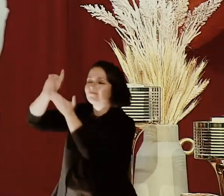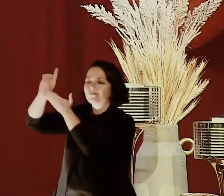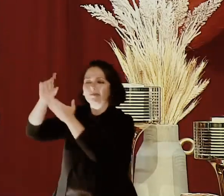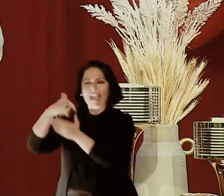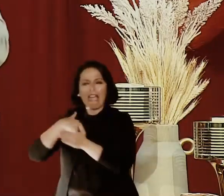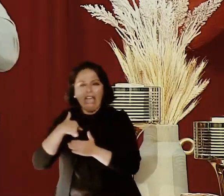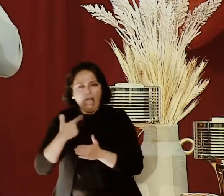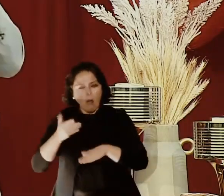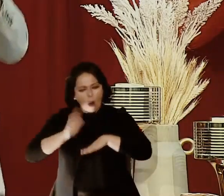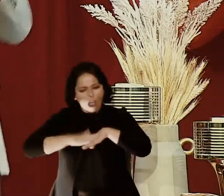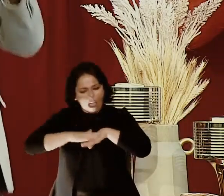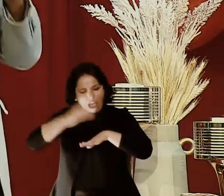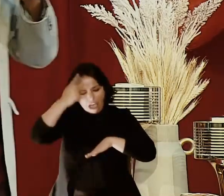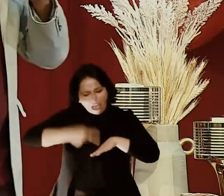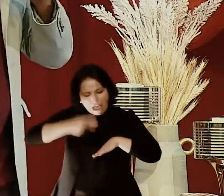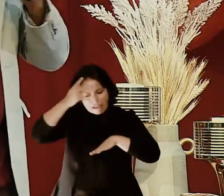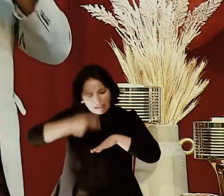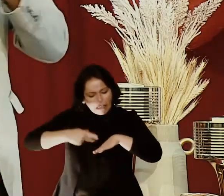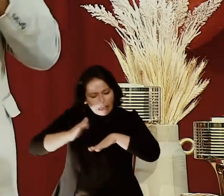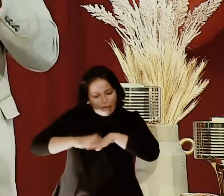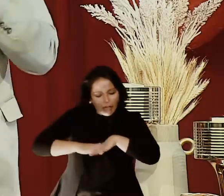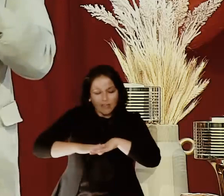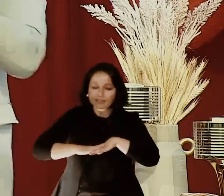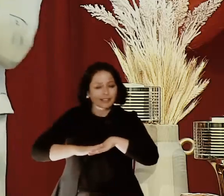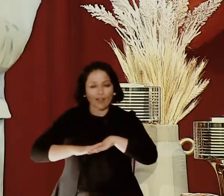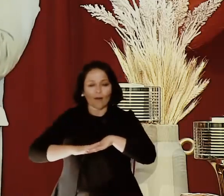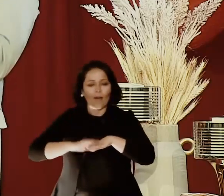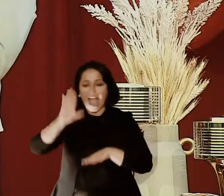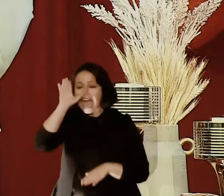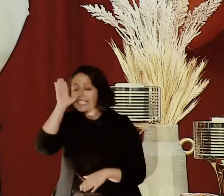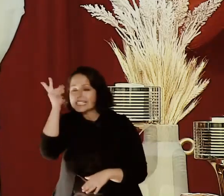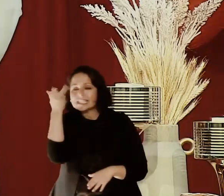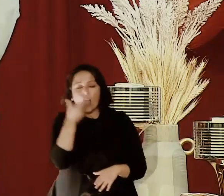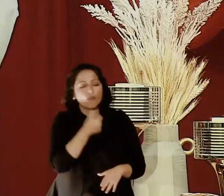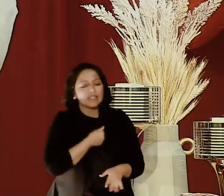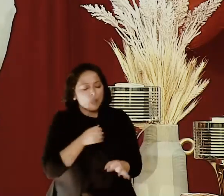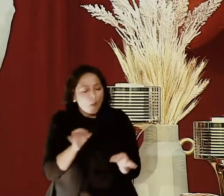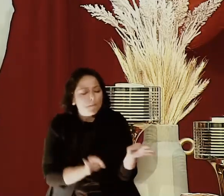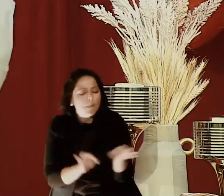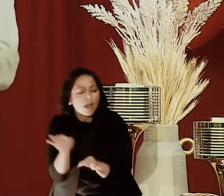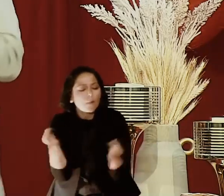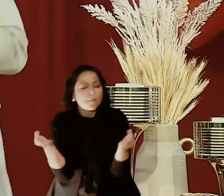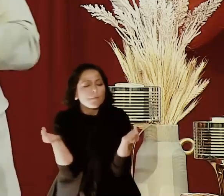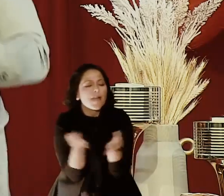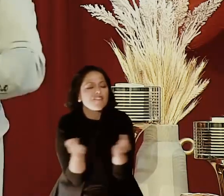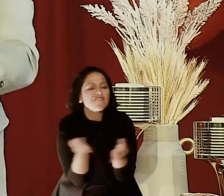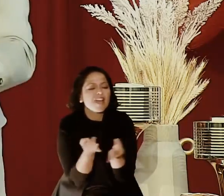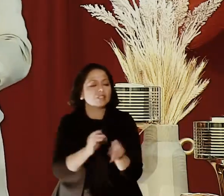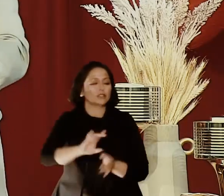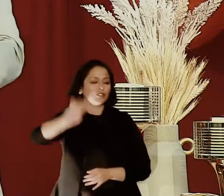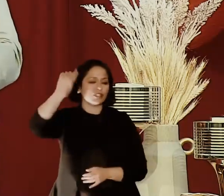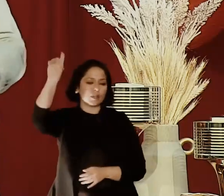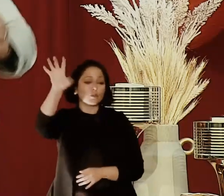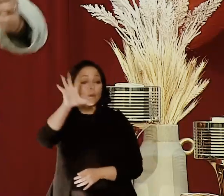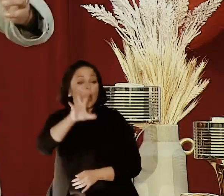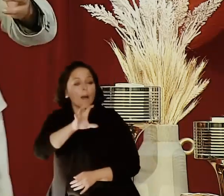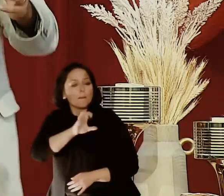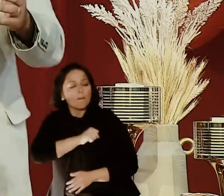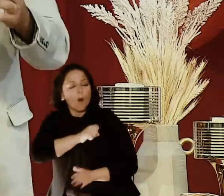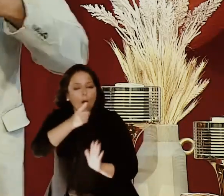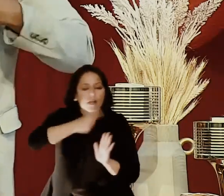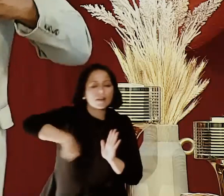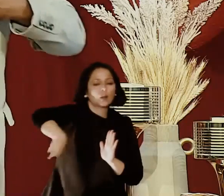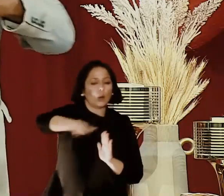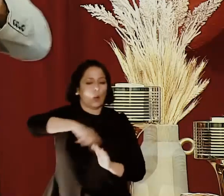você possamos fazer para impedir o Senhor de executar o seu plano salvador. É isso que nós estamos vendo aqui. E no